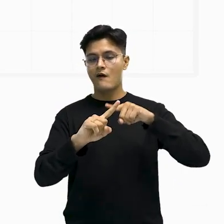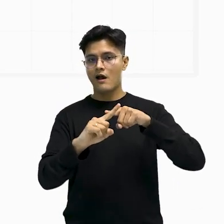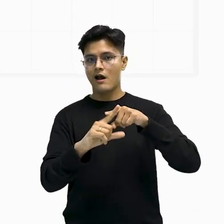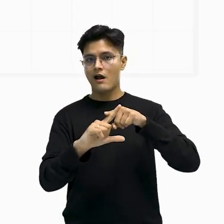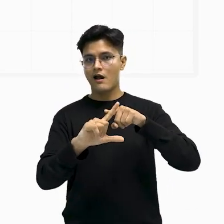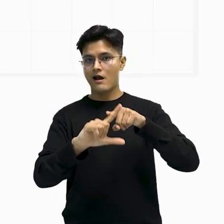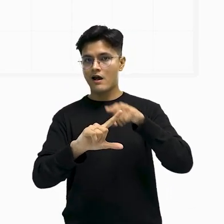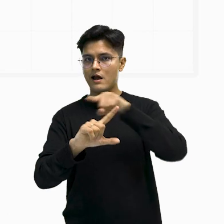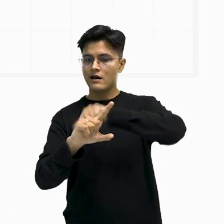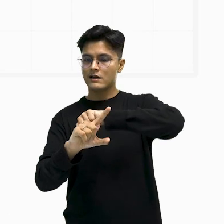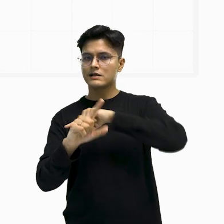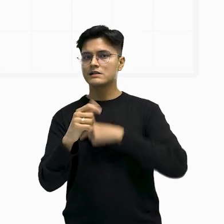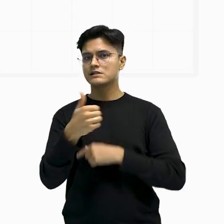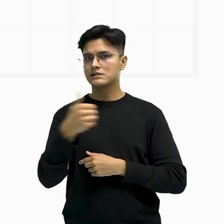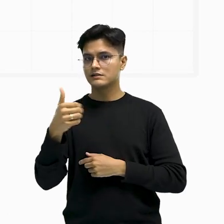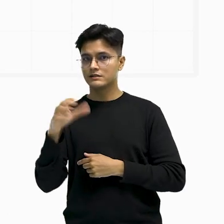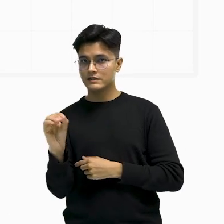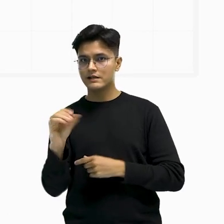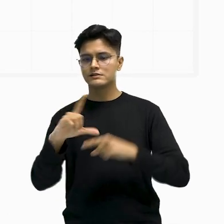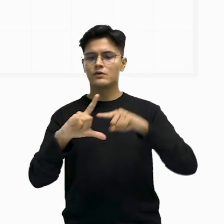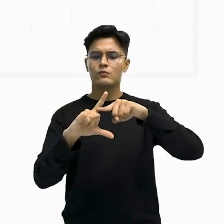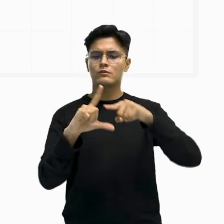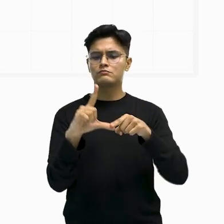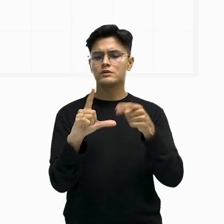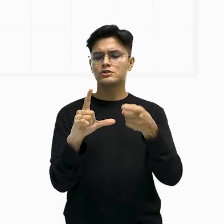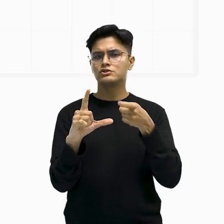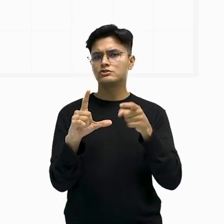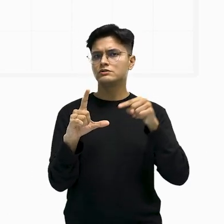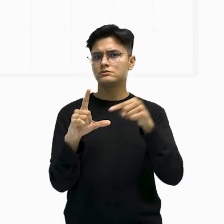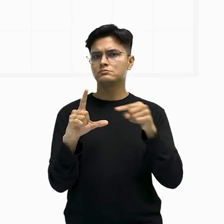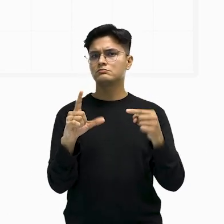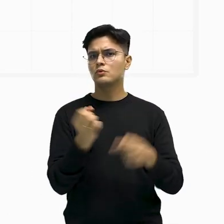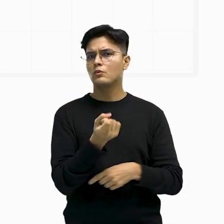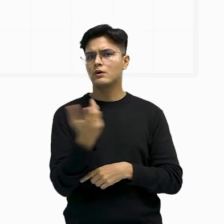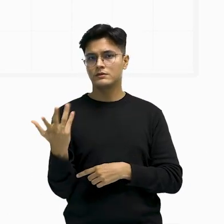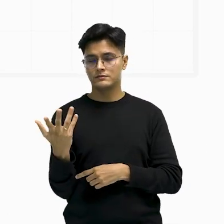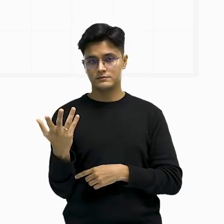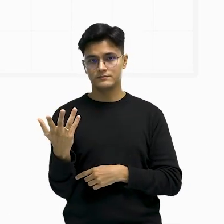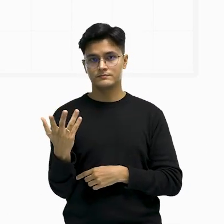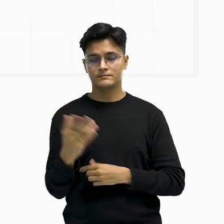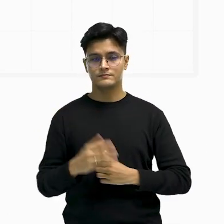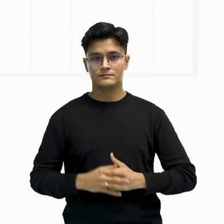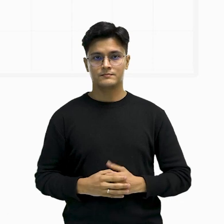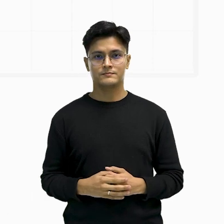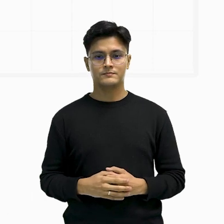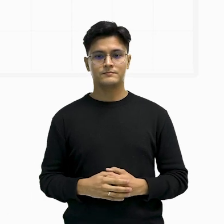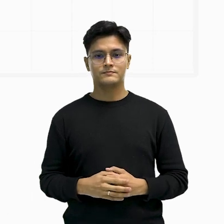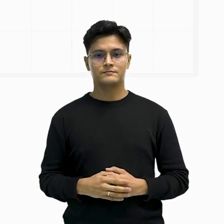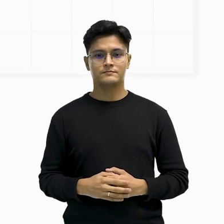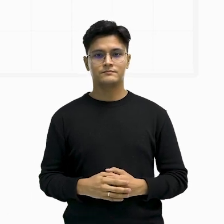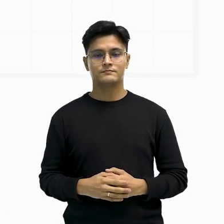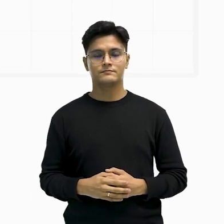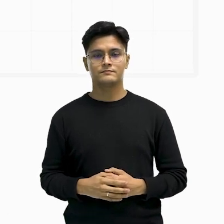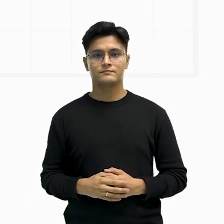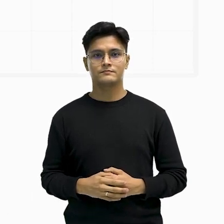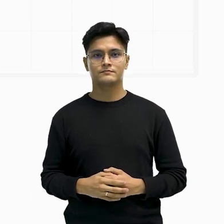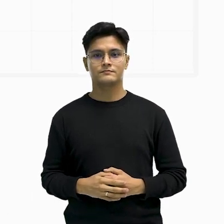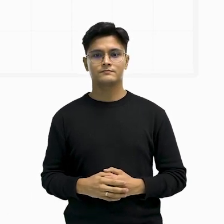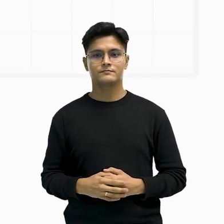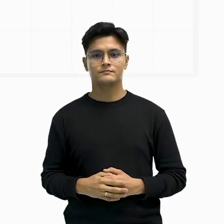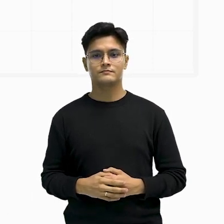110, quanto que vai valer esse valor de x? Quanto que vai valer o valor de x? Né? Ora, vai valer,